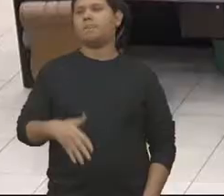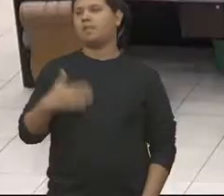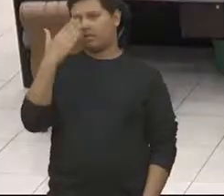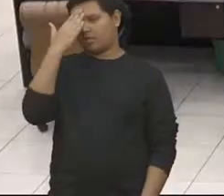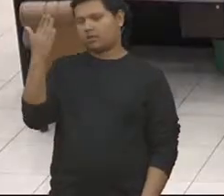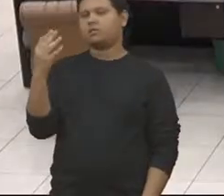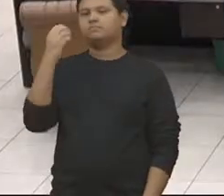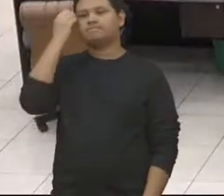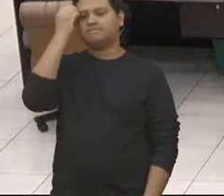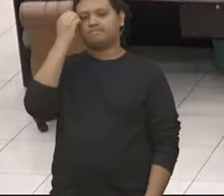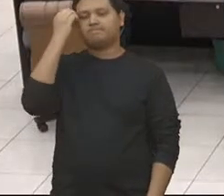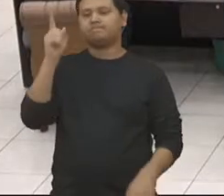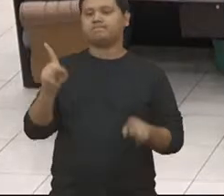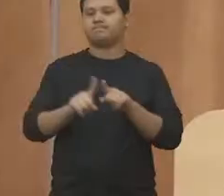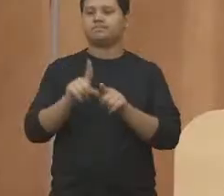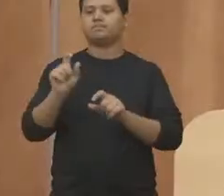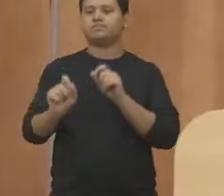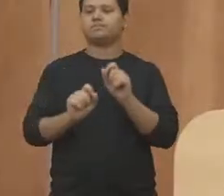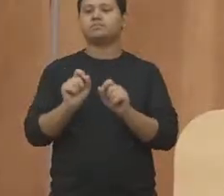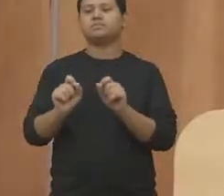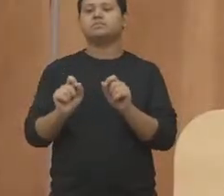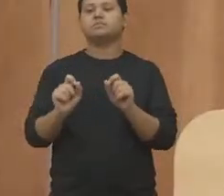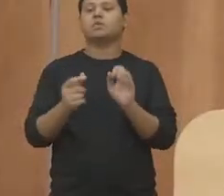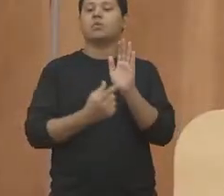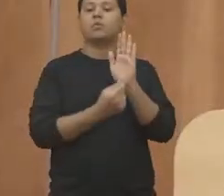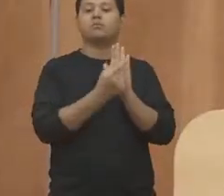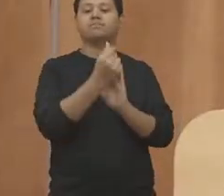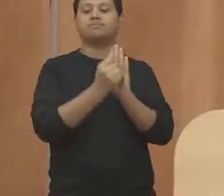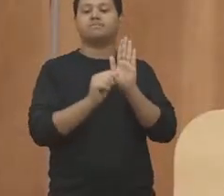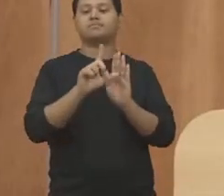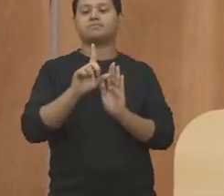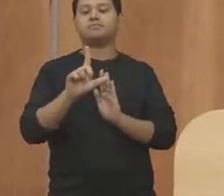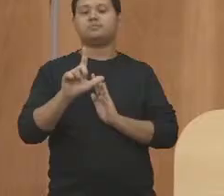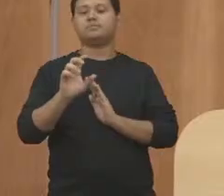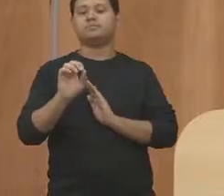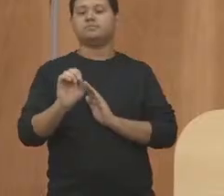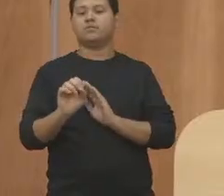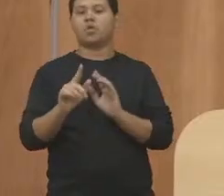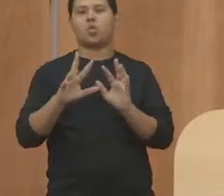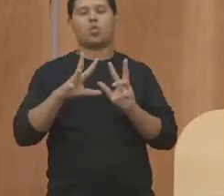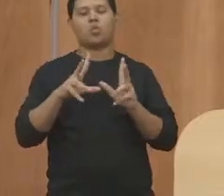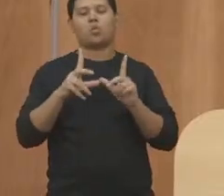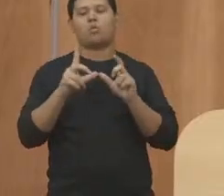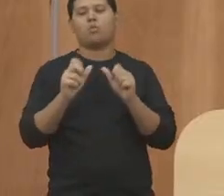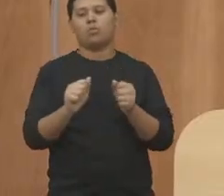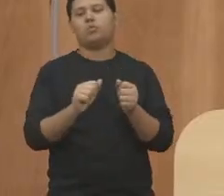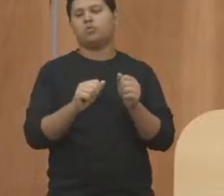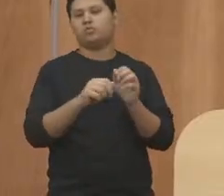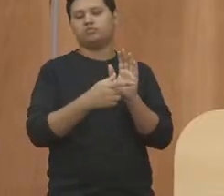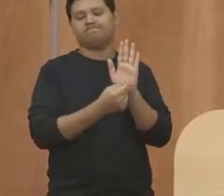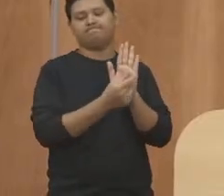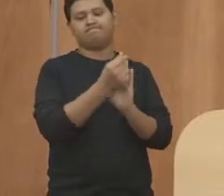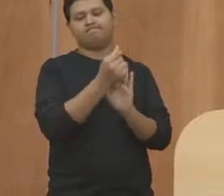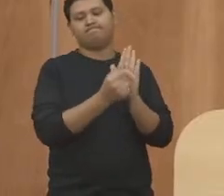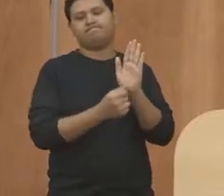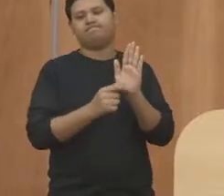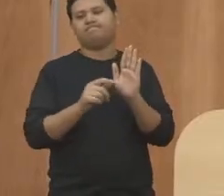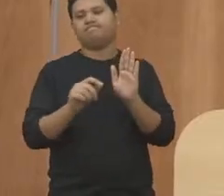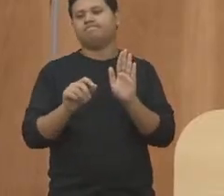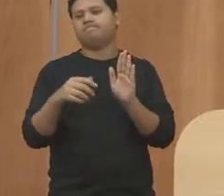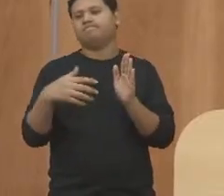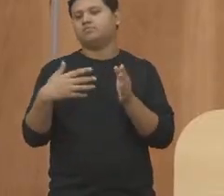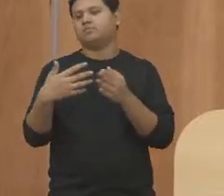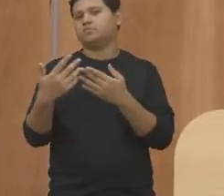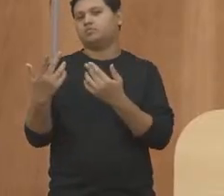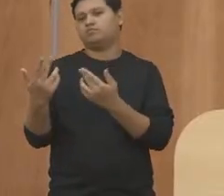Agradeço as ponderações. O orçamento, a LDO, ela prevê todo tipo de recurso, orçamento que vem tanto